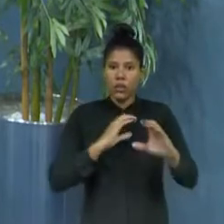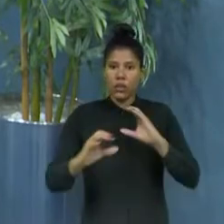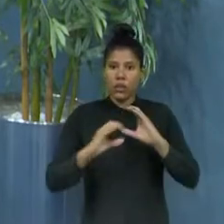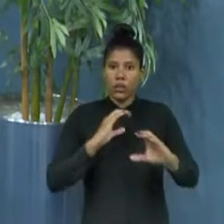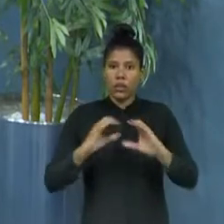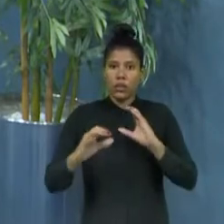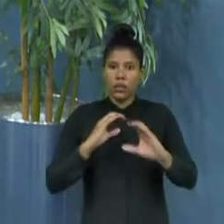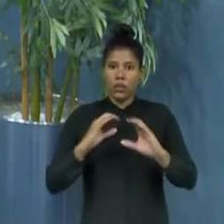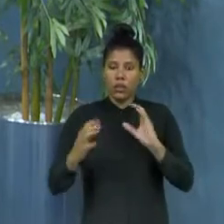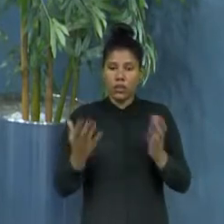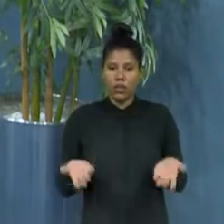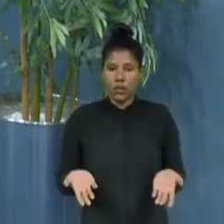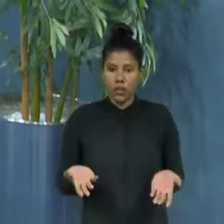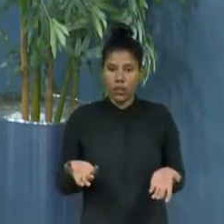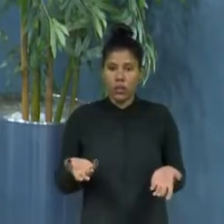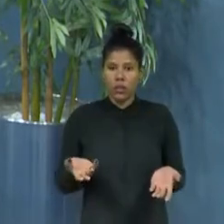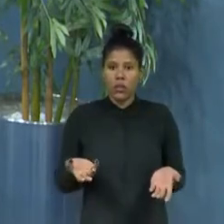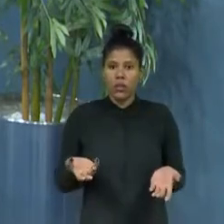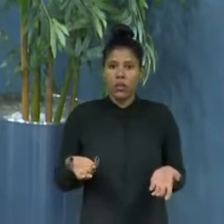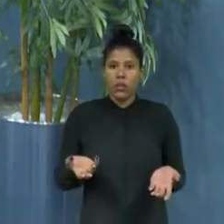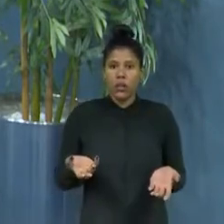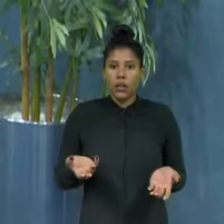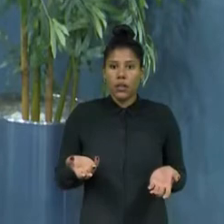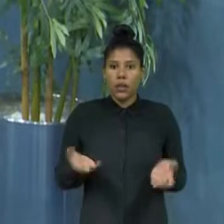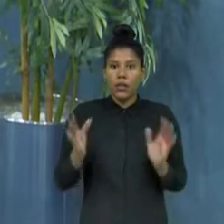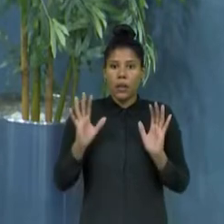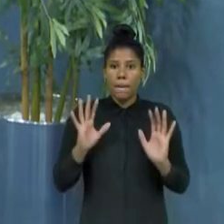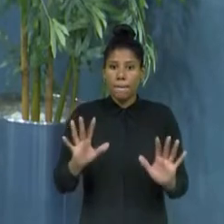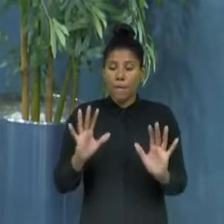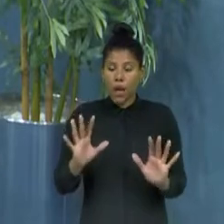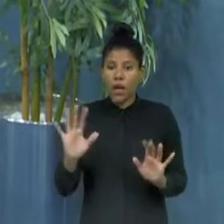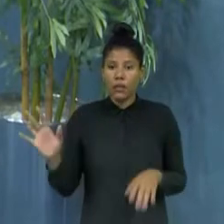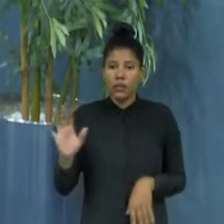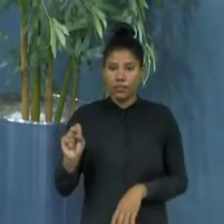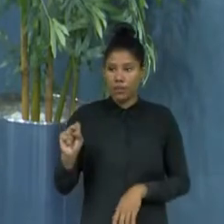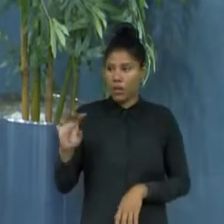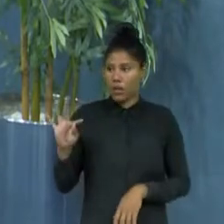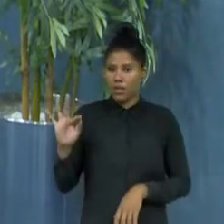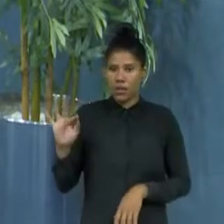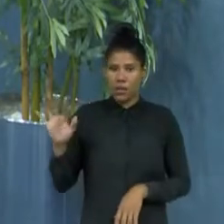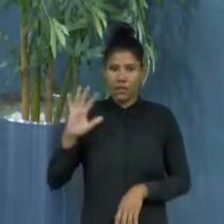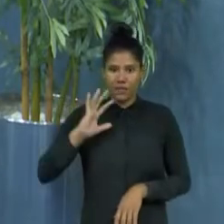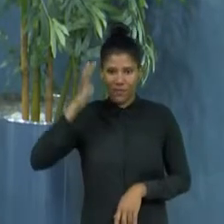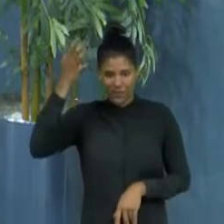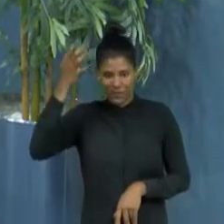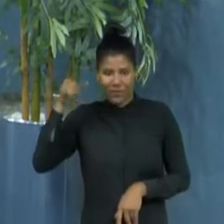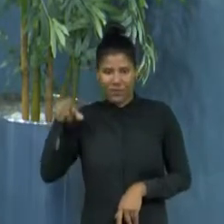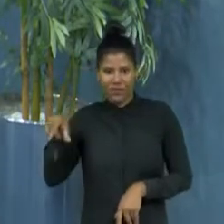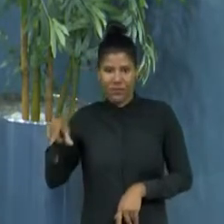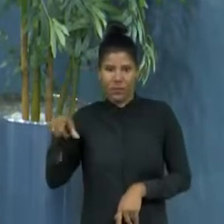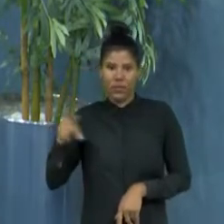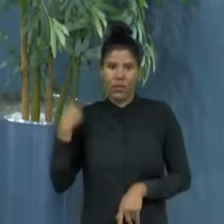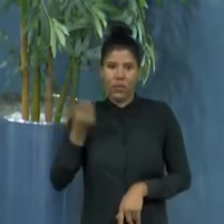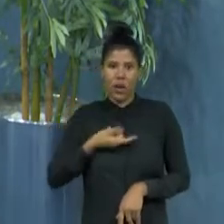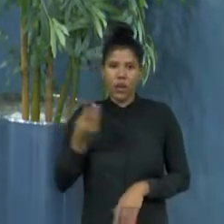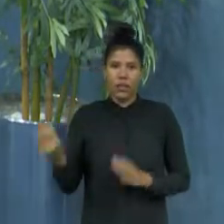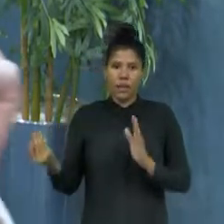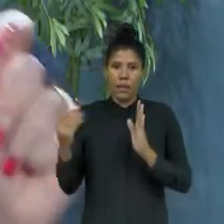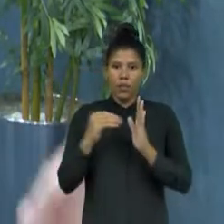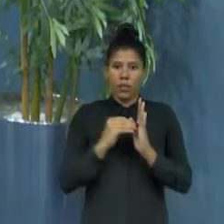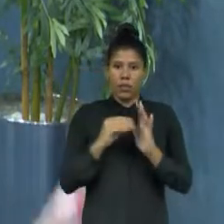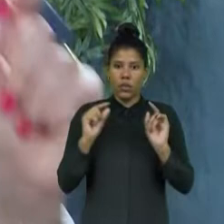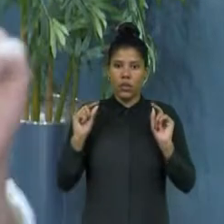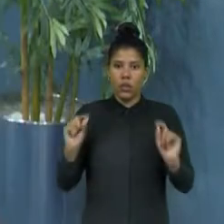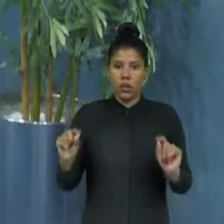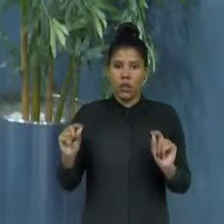então reconhecendo a essencialidade, mas com base na decisão que foi tomada pelo Supremo Tribunal Federal, estamos colocando a vigência dessa